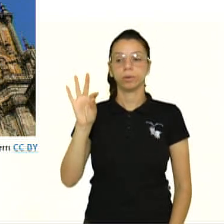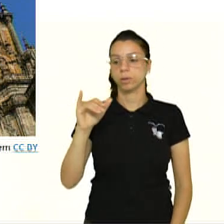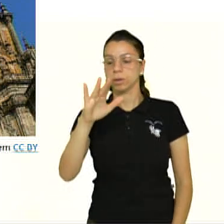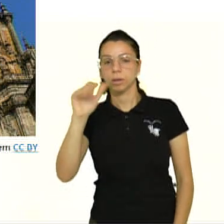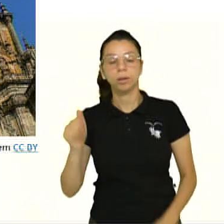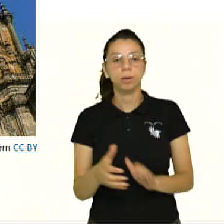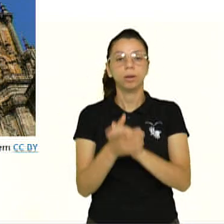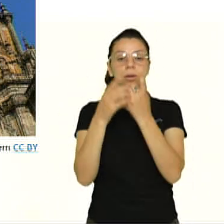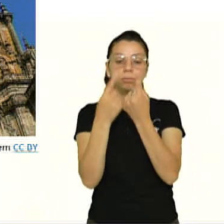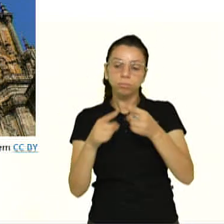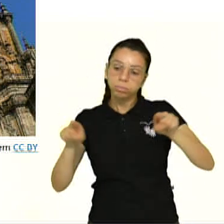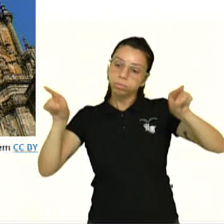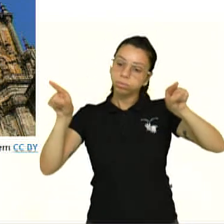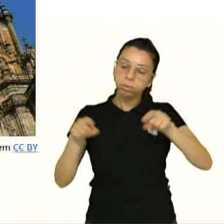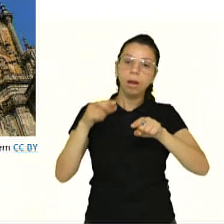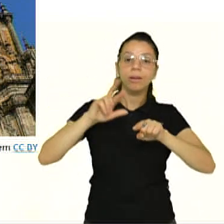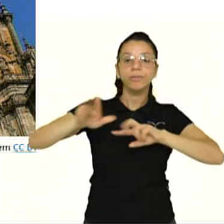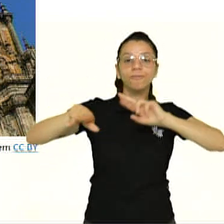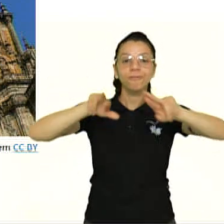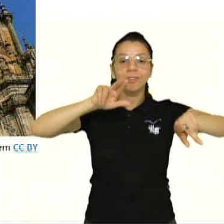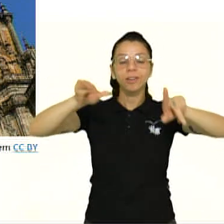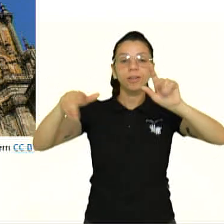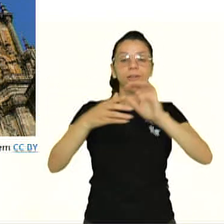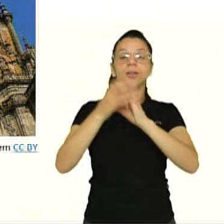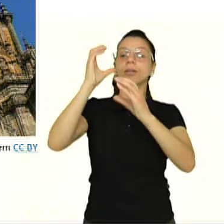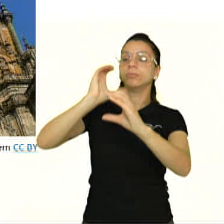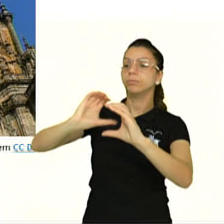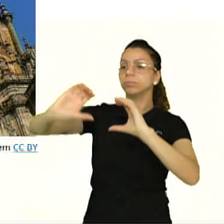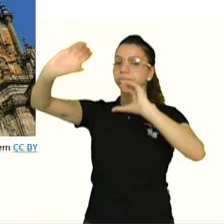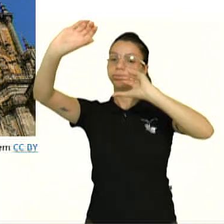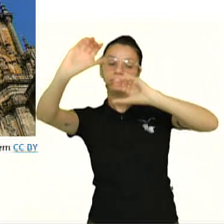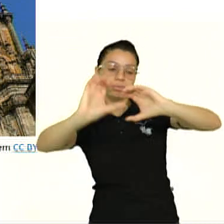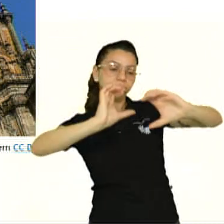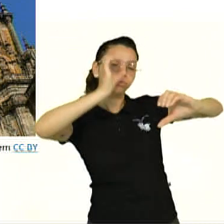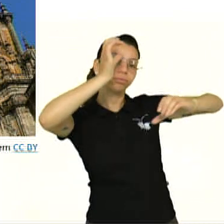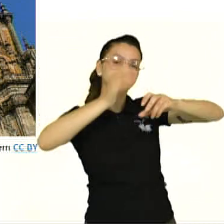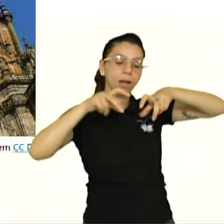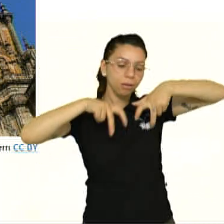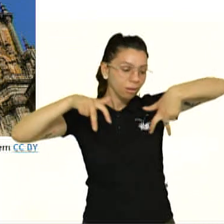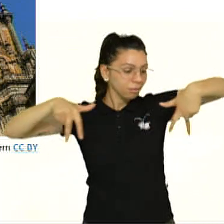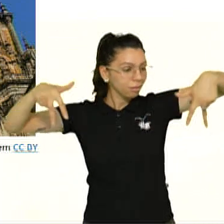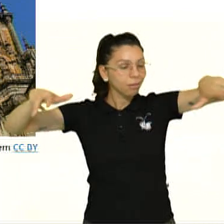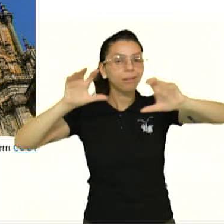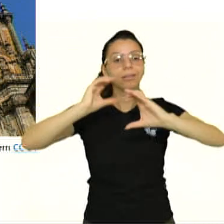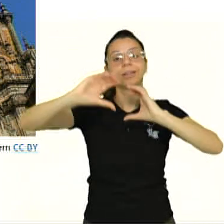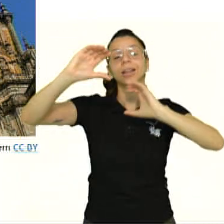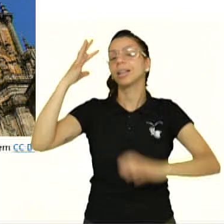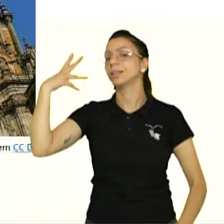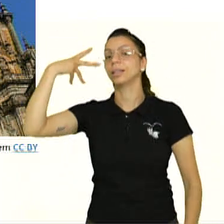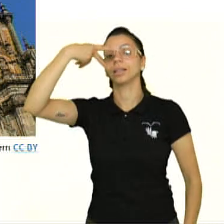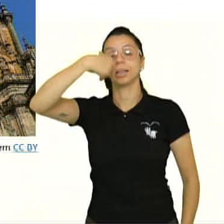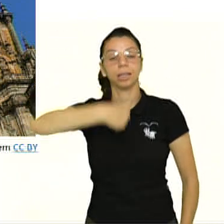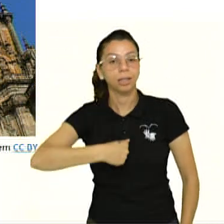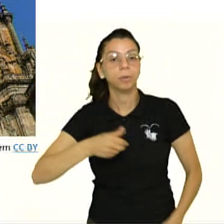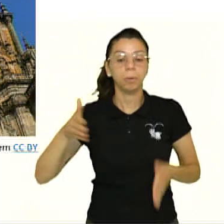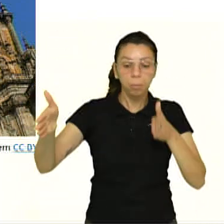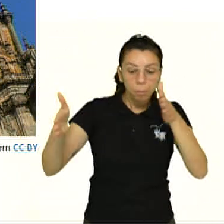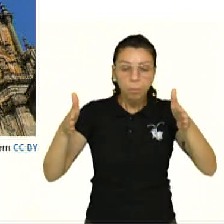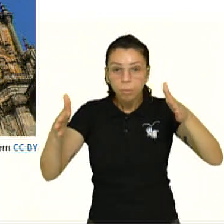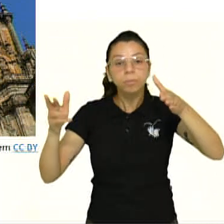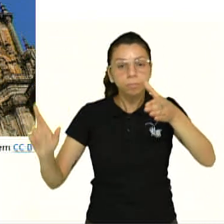soam harmonicamente. Aqueles cantos em coro, lindos, né? É uma coisa ali do período renascentista